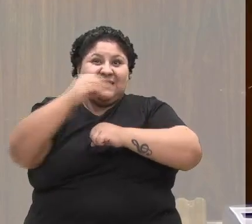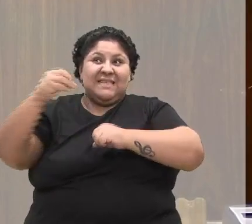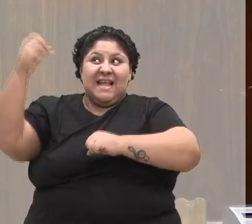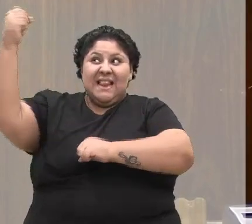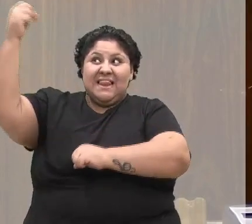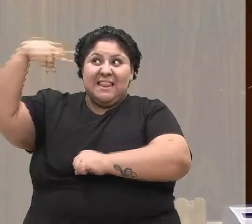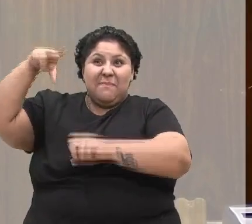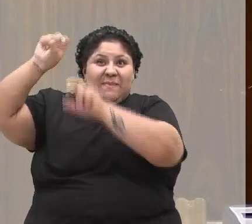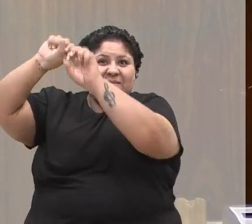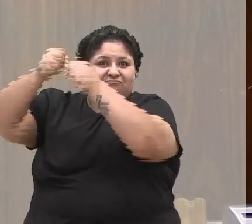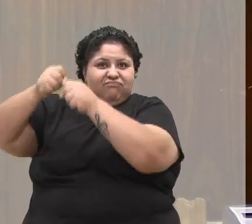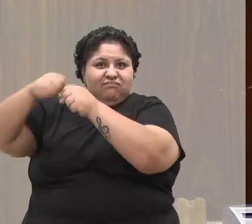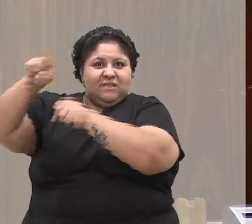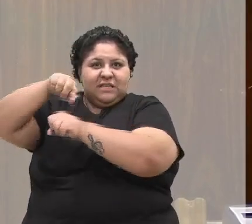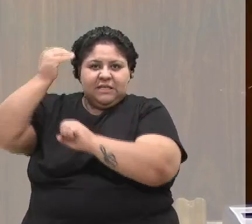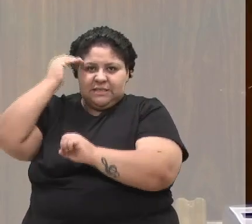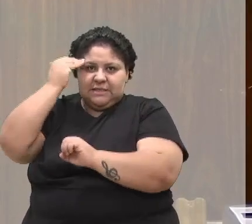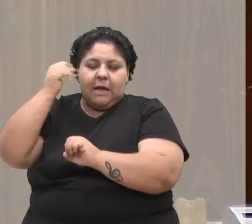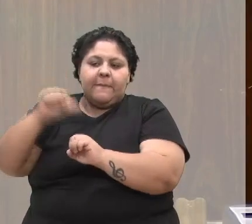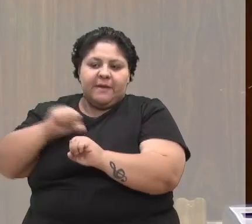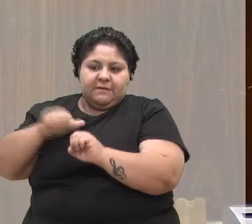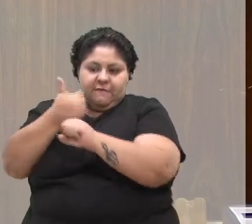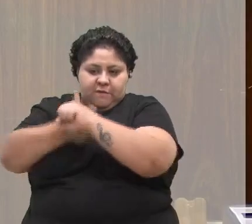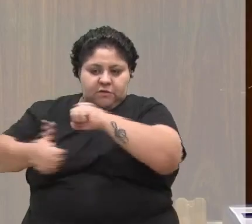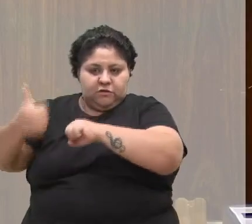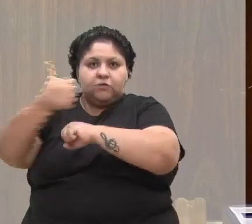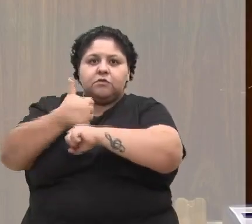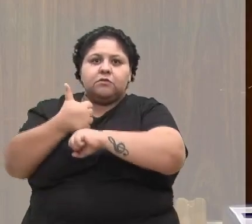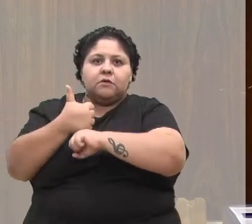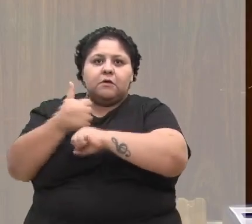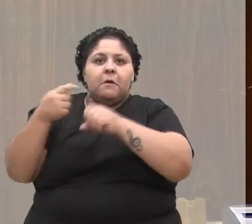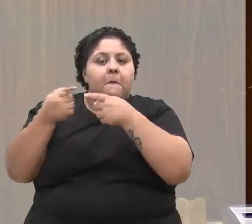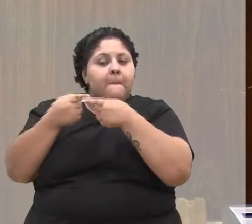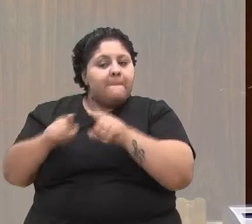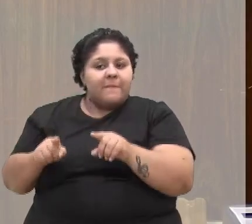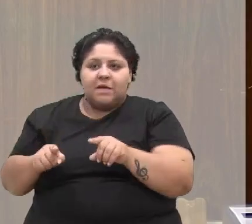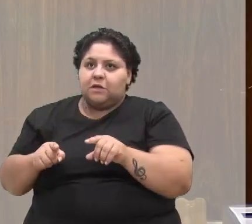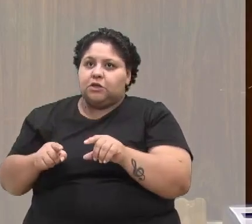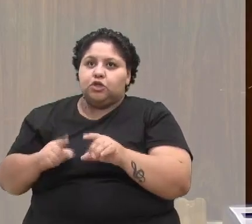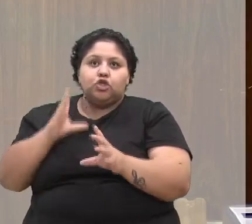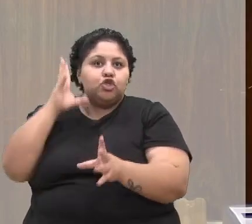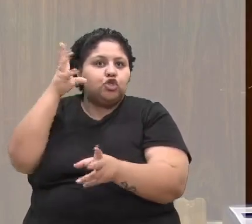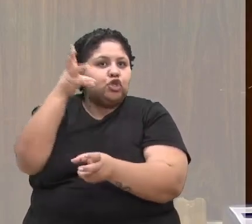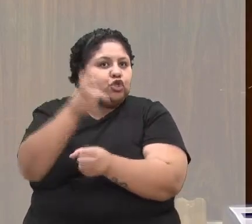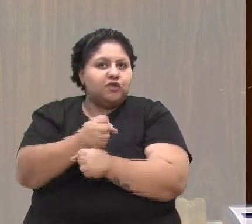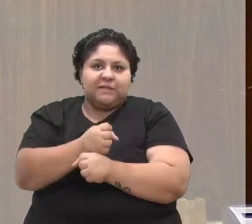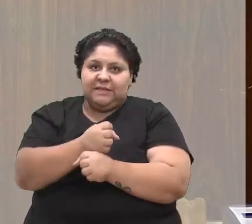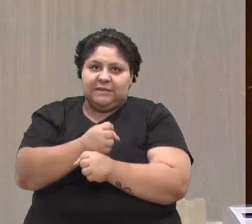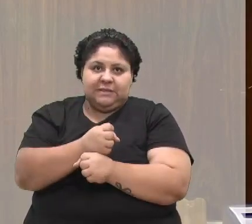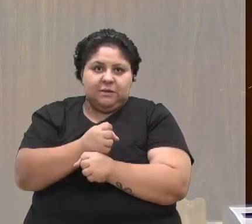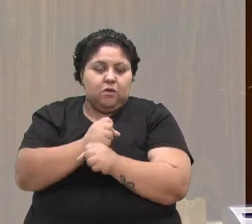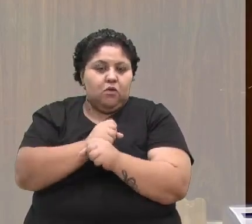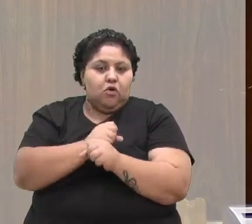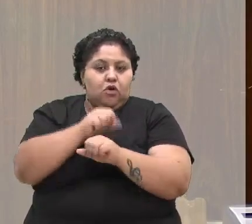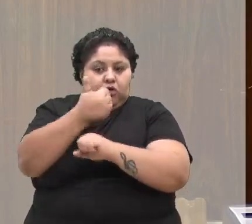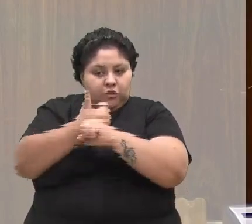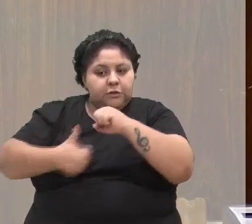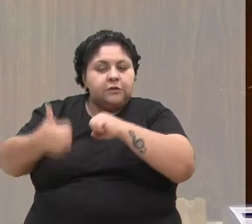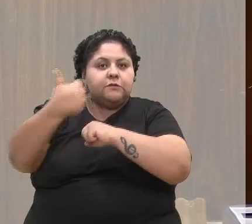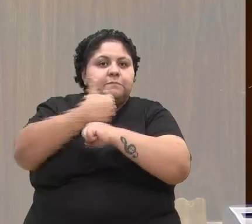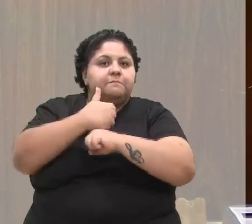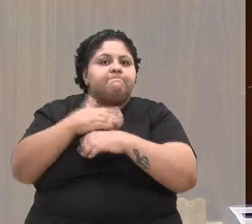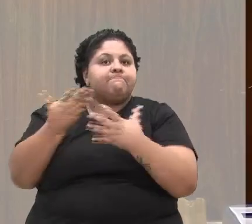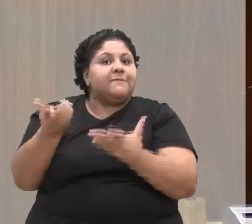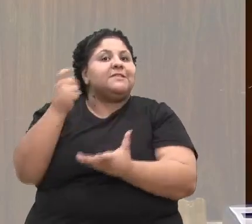a troca de algumas lâmpadas, mas a gente não chegou à totalização dessas trocas. Então, é necessário